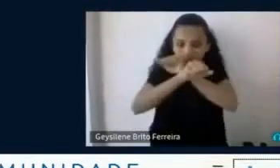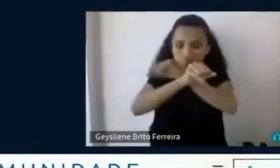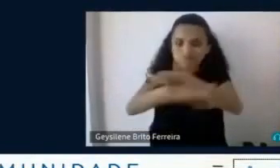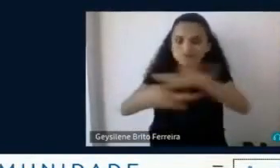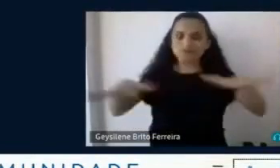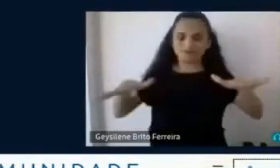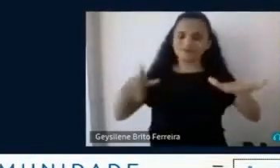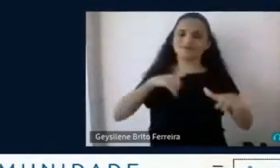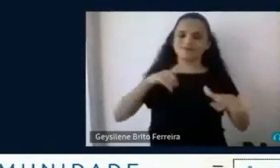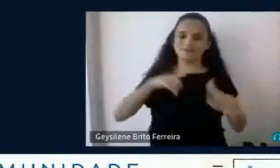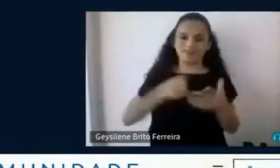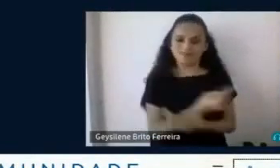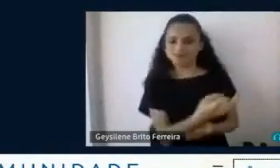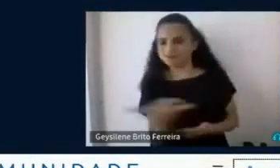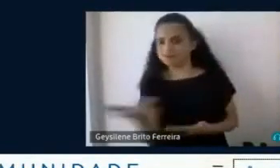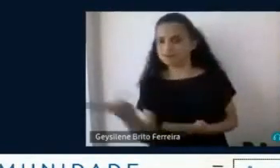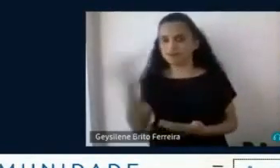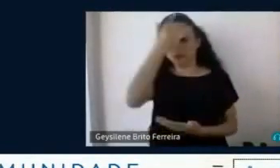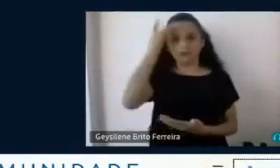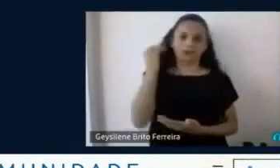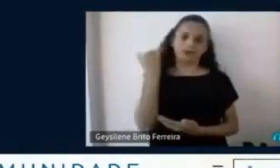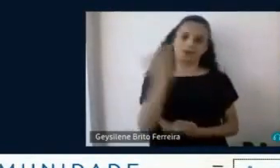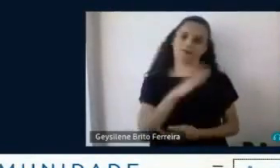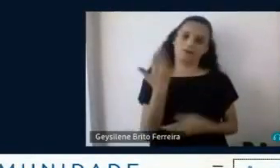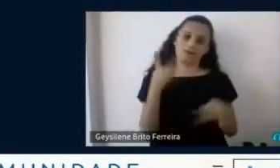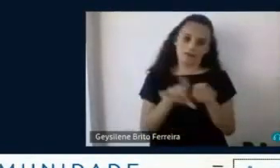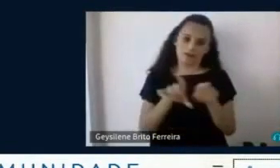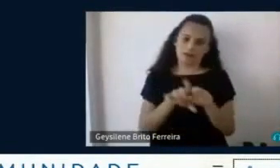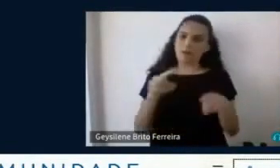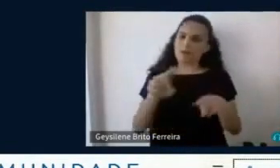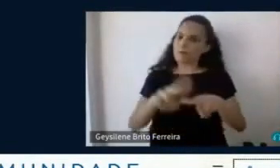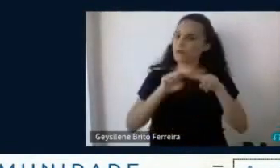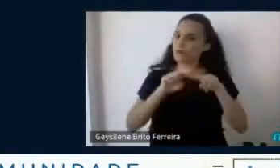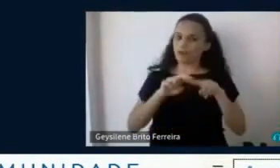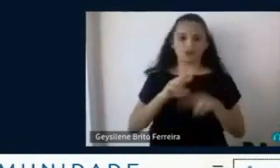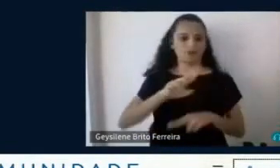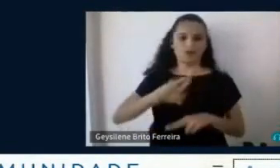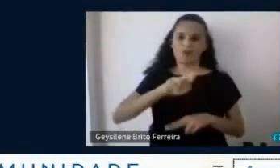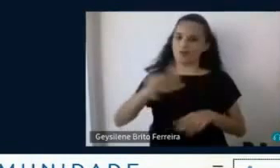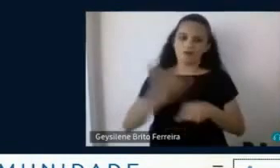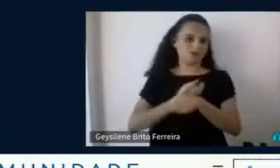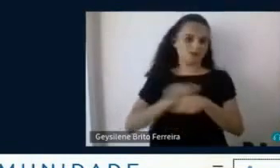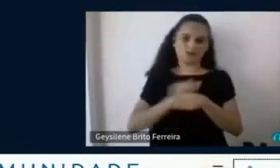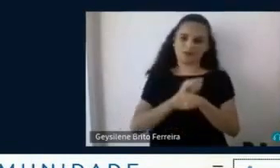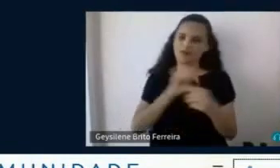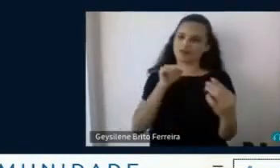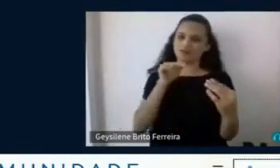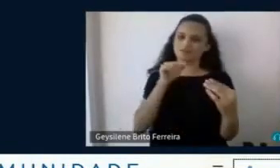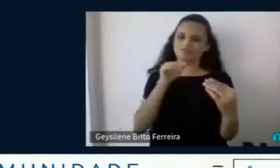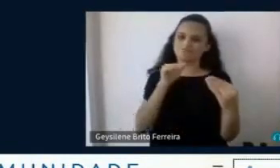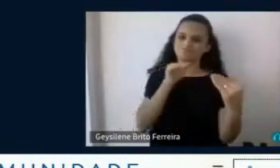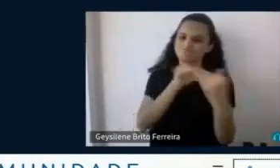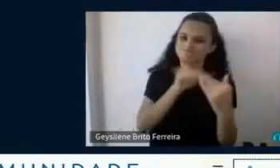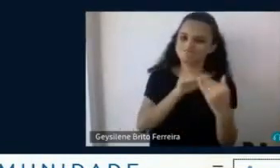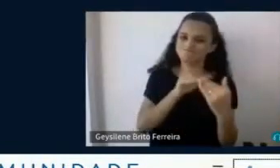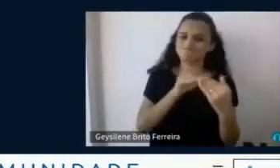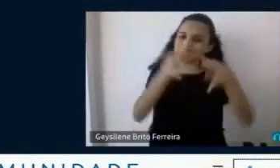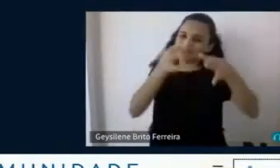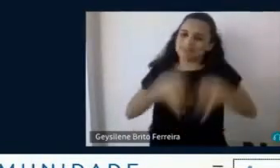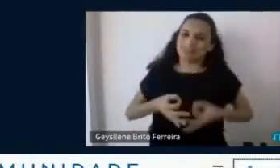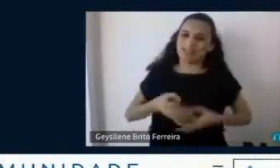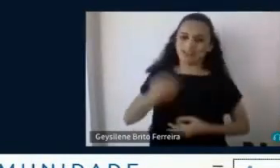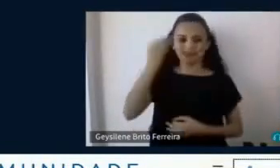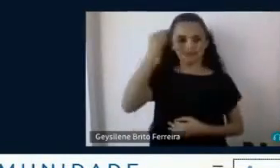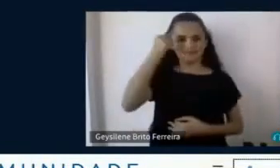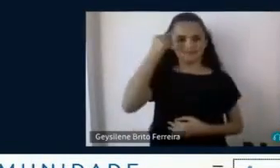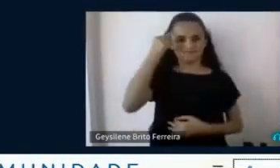é uma estratégia adequada, racional, de se fazer a imunidade rebanho por esse